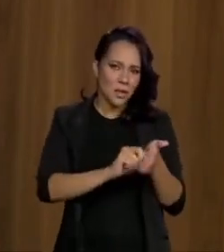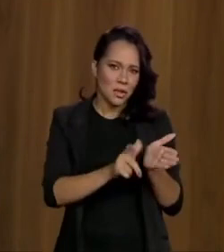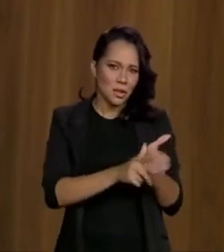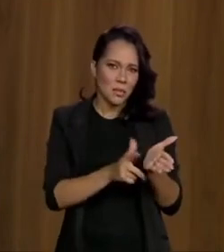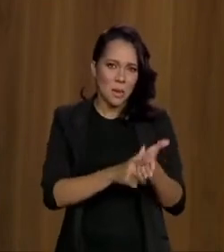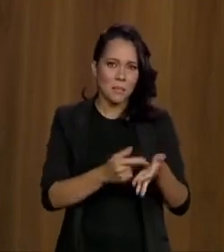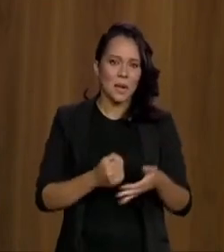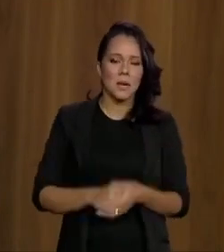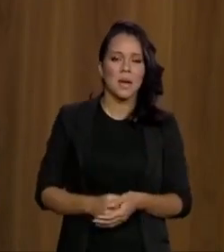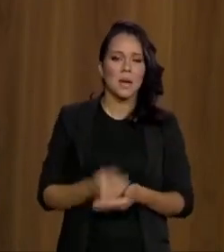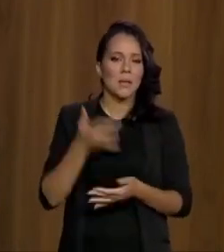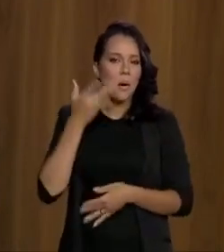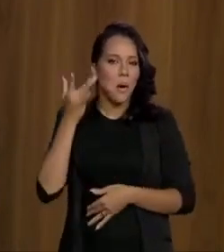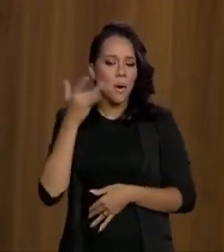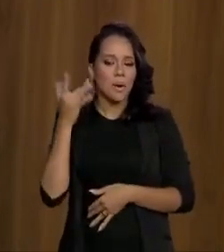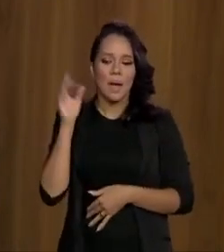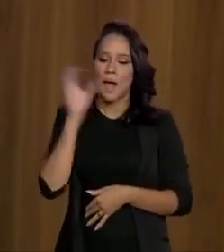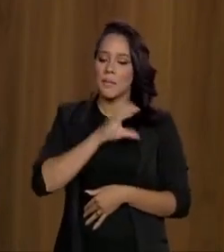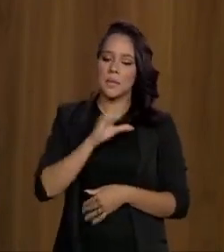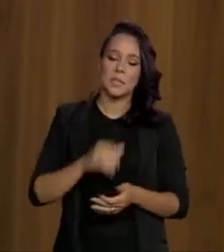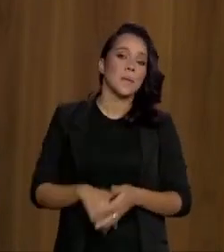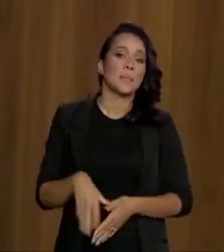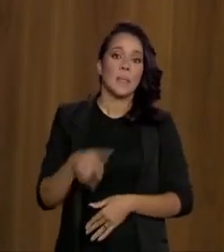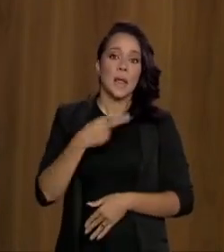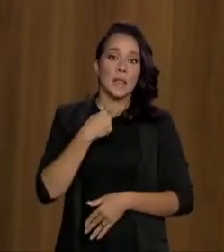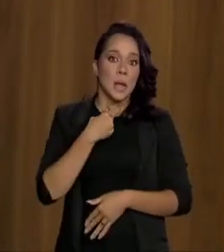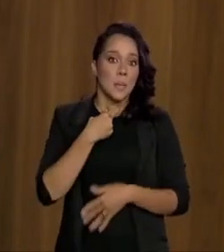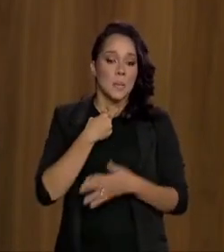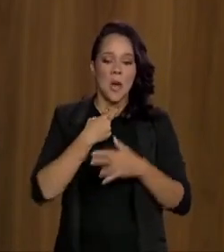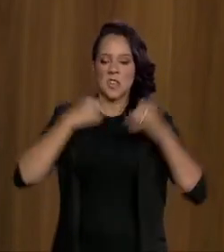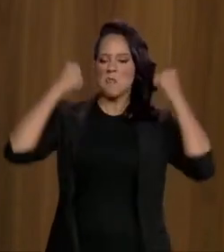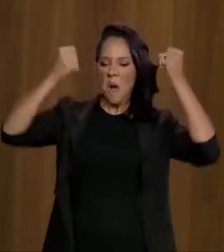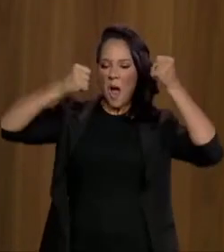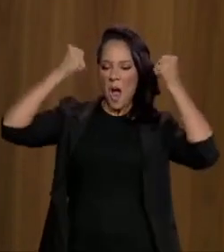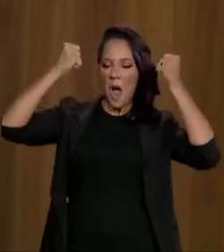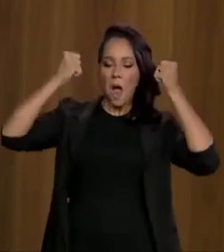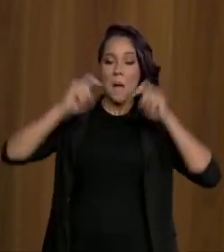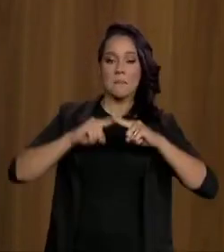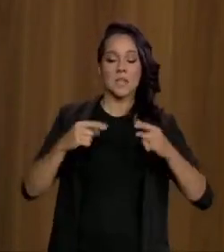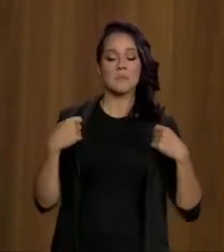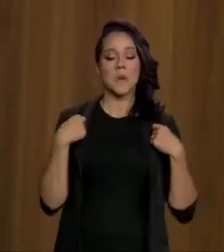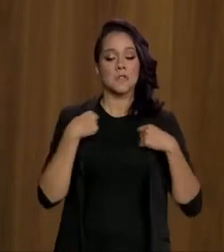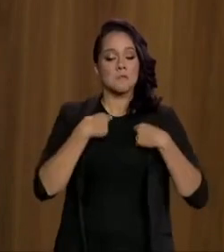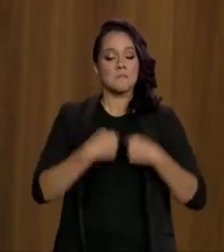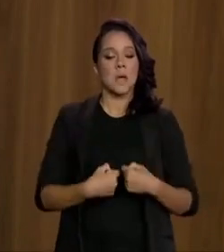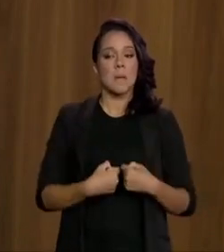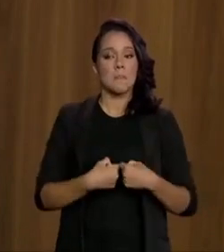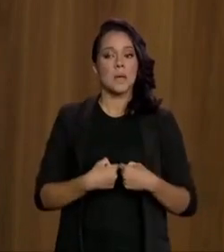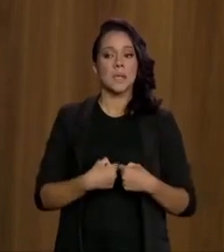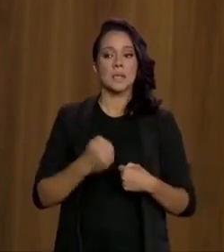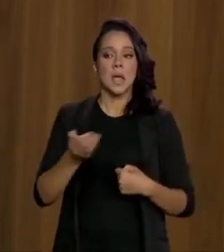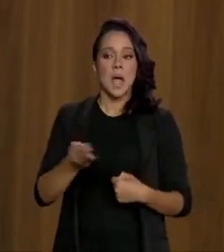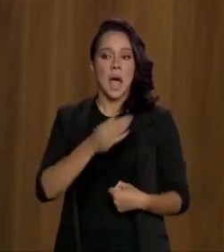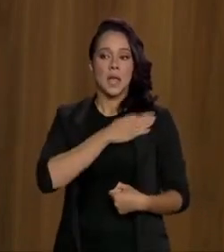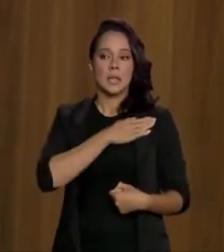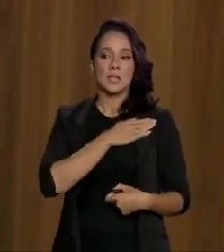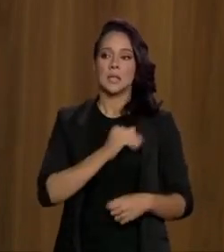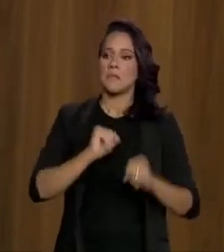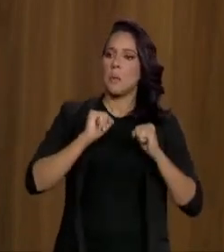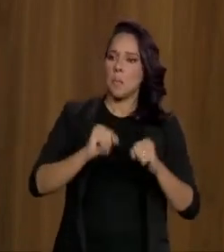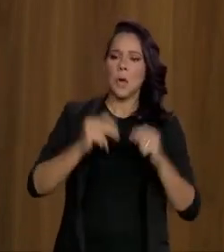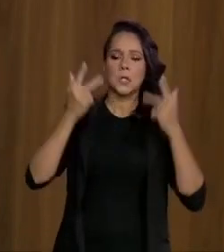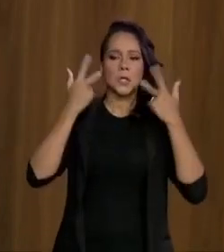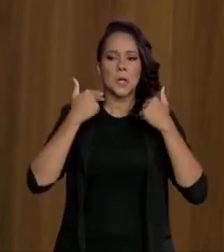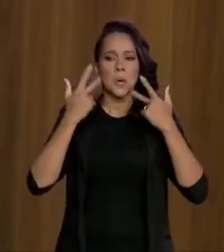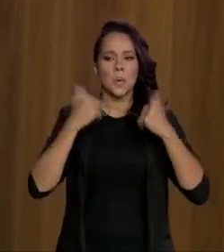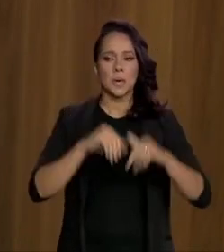anota na mão, leva a colinha ali rapidinho. Não pode manifestação, mas você pode ir com a camiseta, com adesivo,